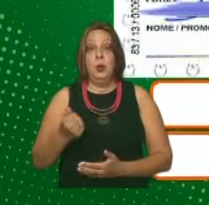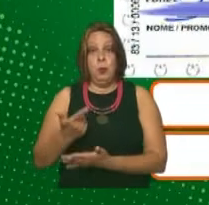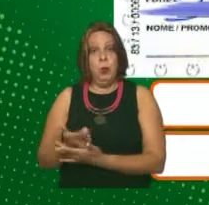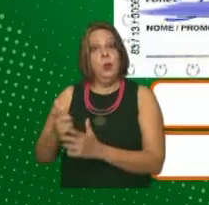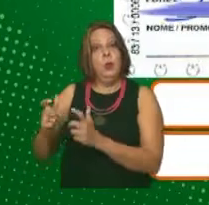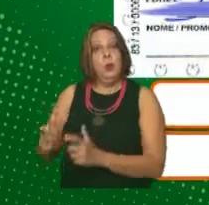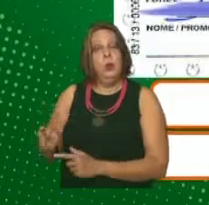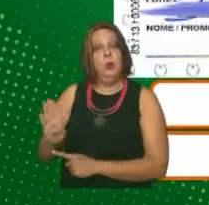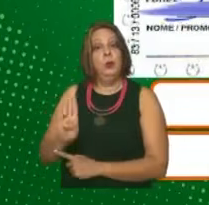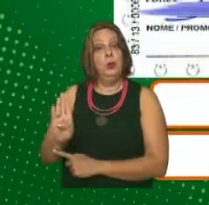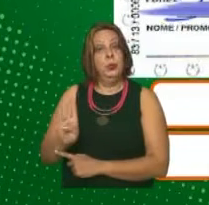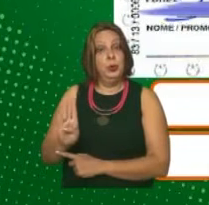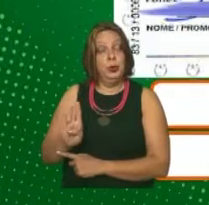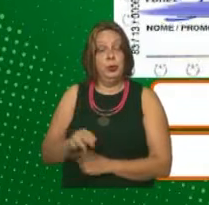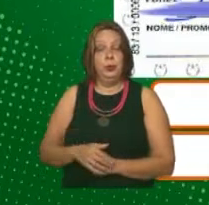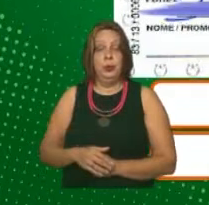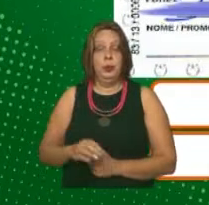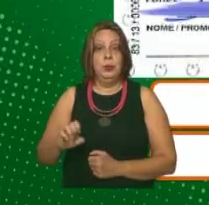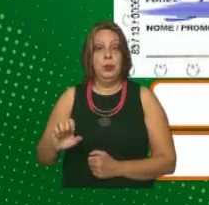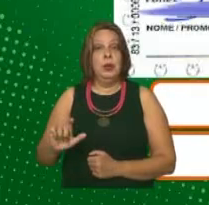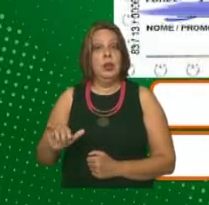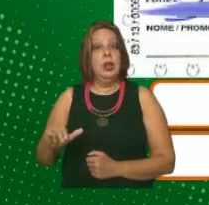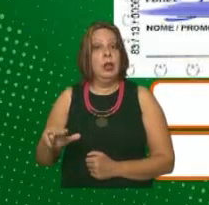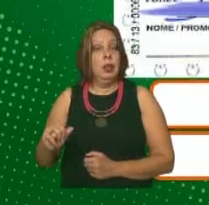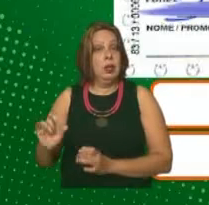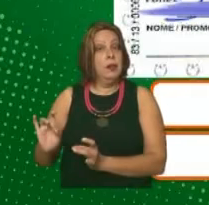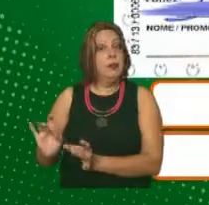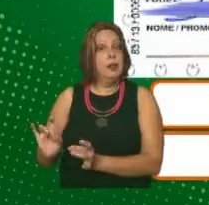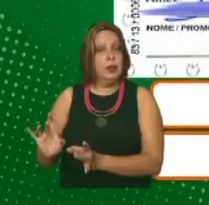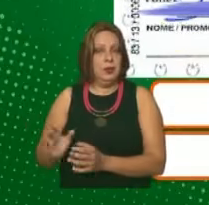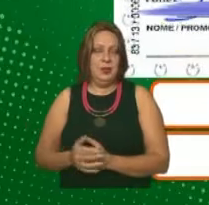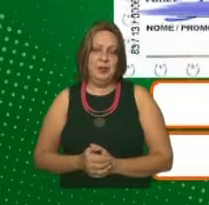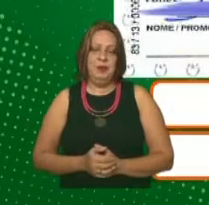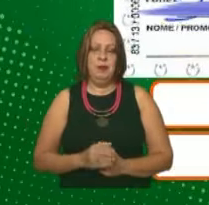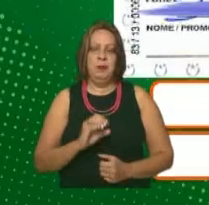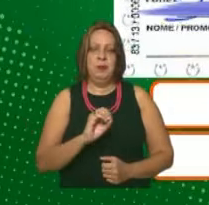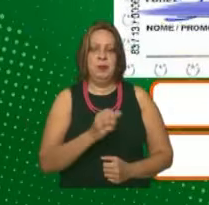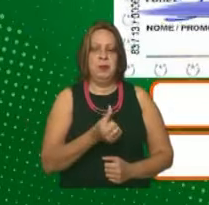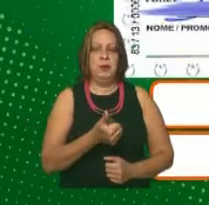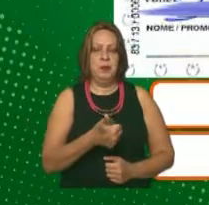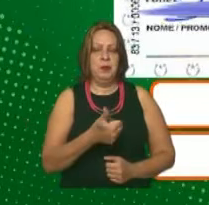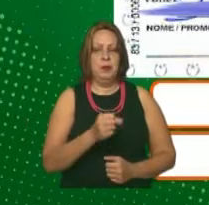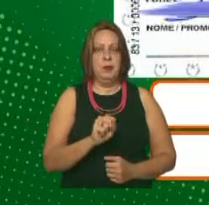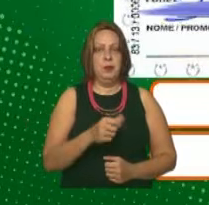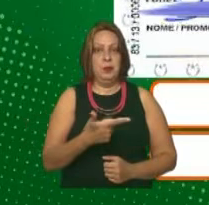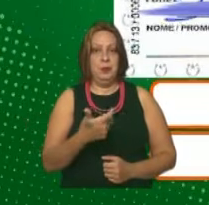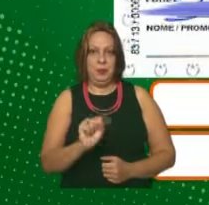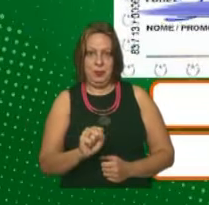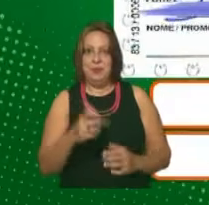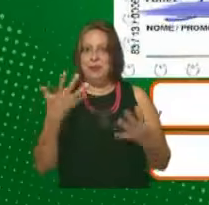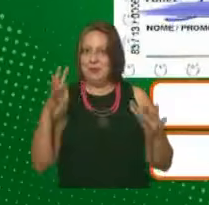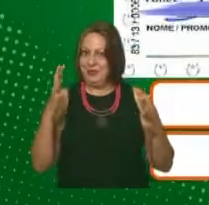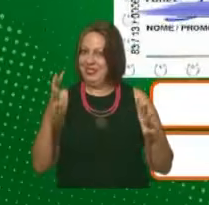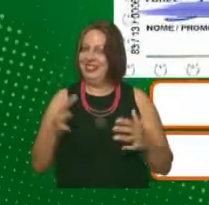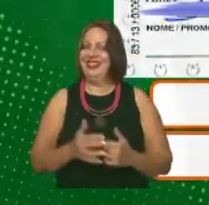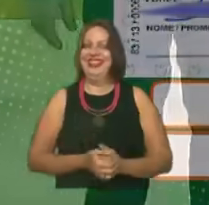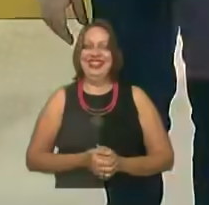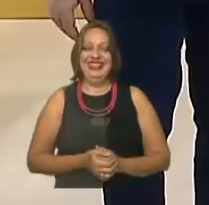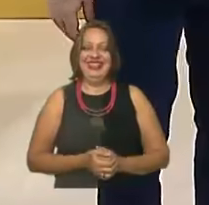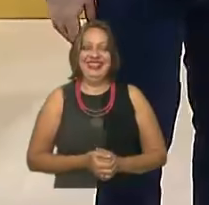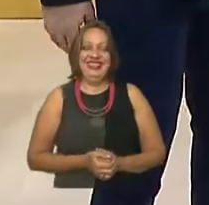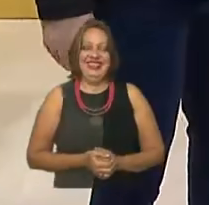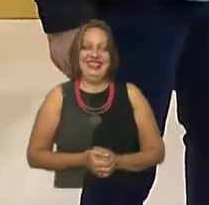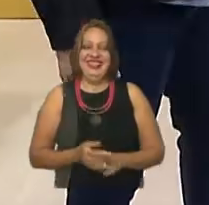E Eliana da Santa Gleide foi aí a Pé Quente. Certificado 061828. Parabéns.